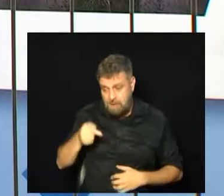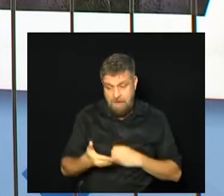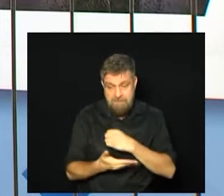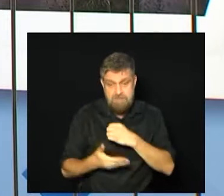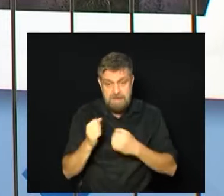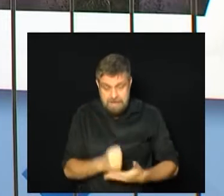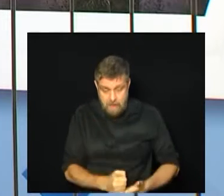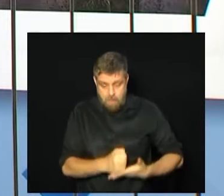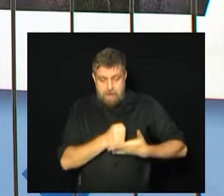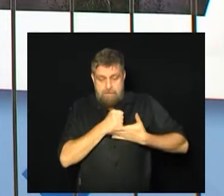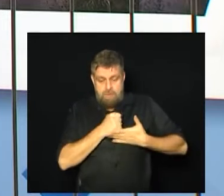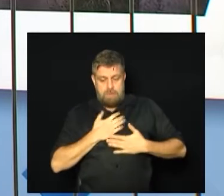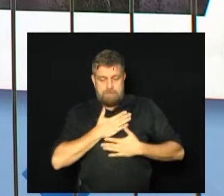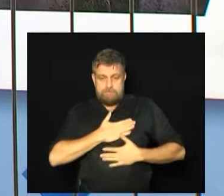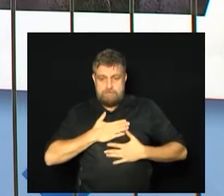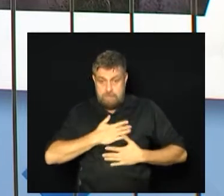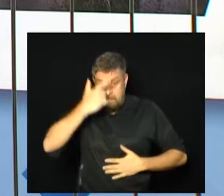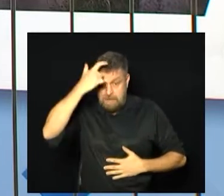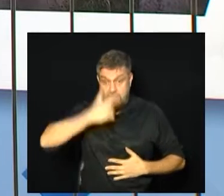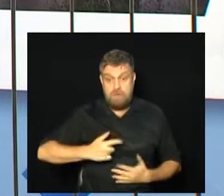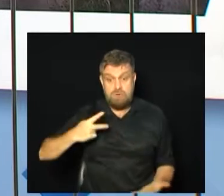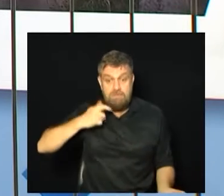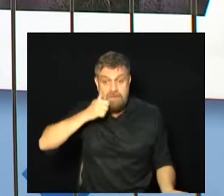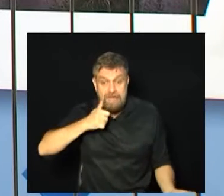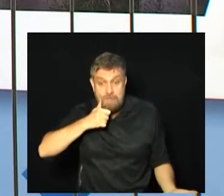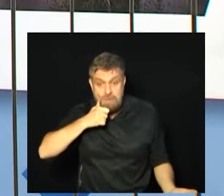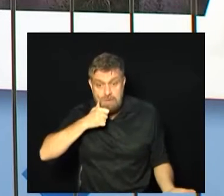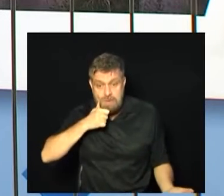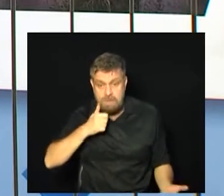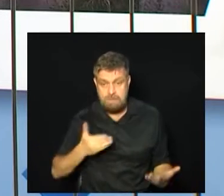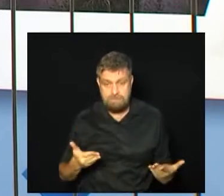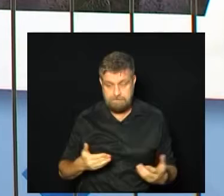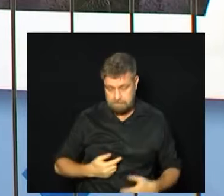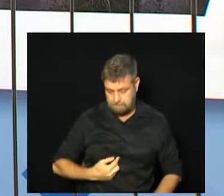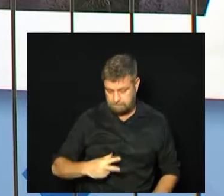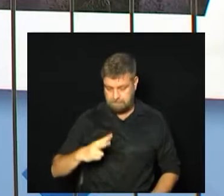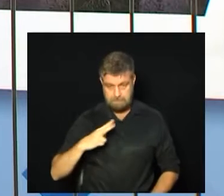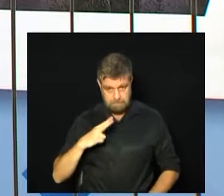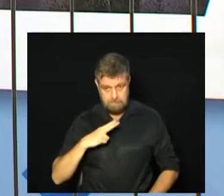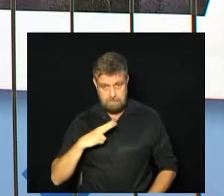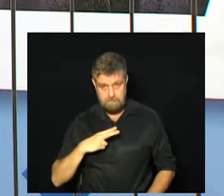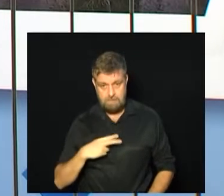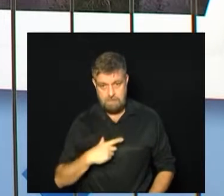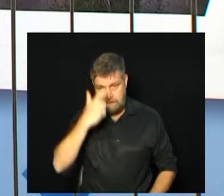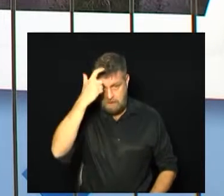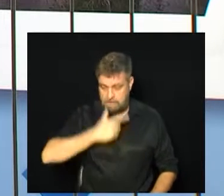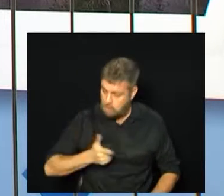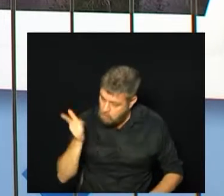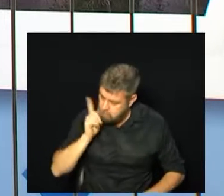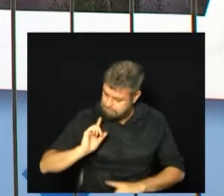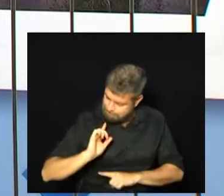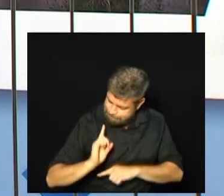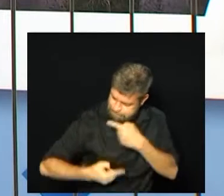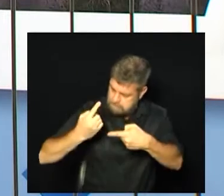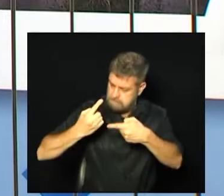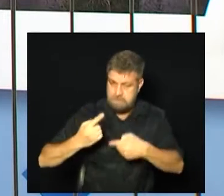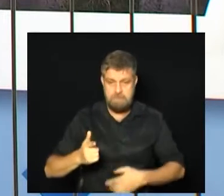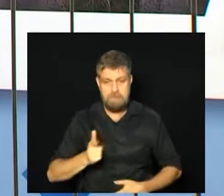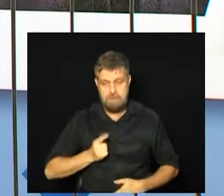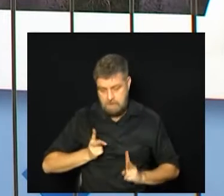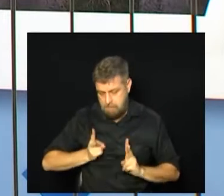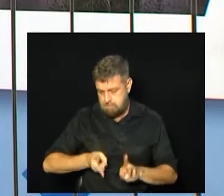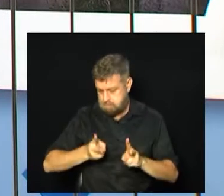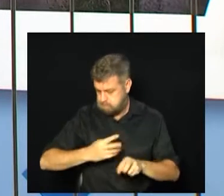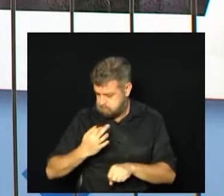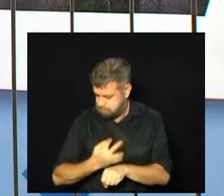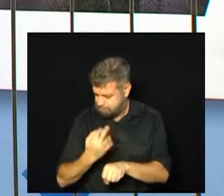não só para mim enquanto figura pública, né, mas pessoalmente também, para realmente conseguir